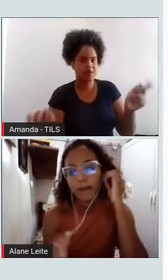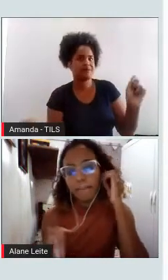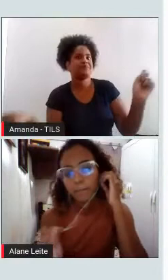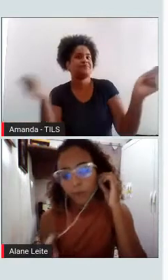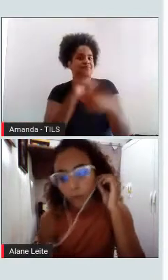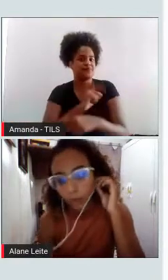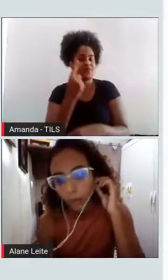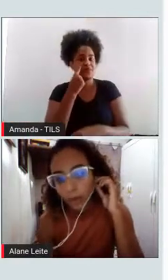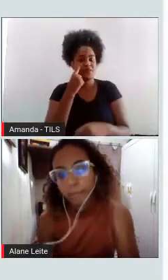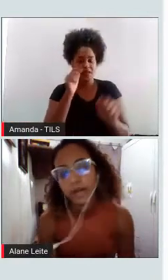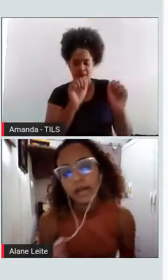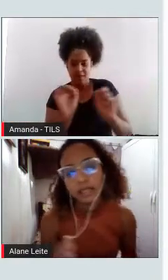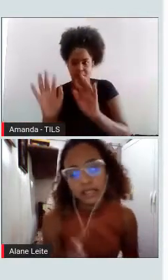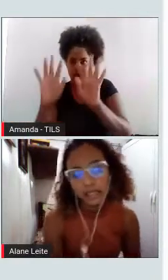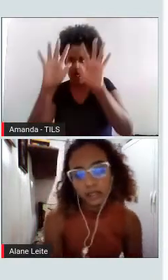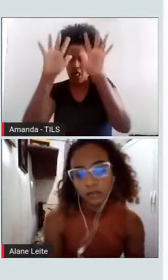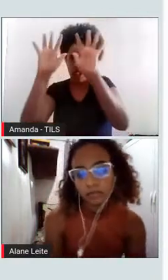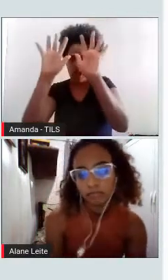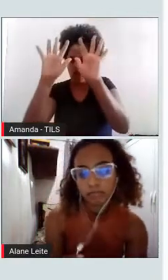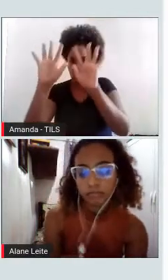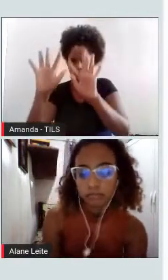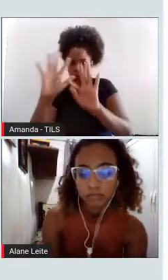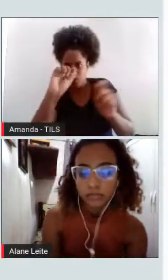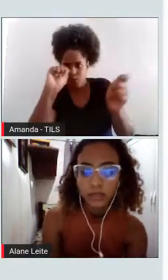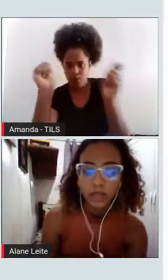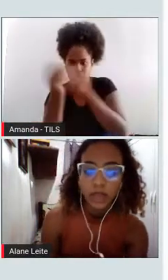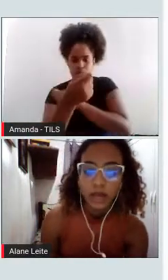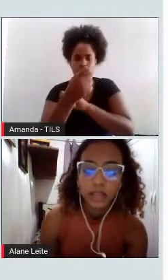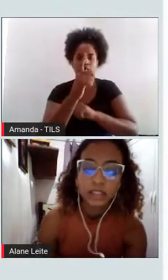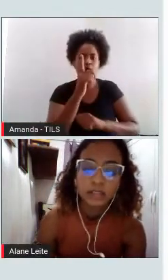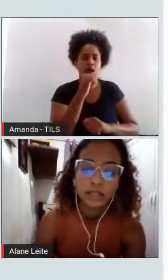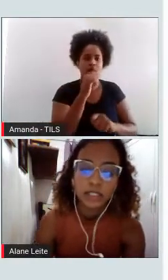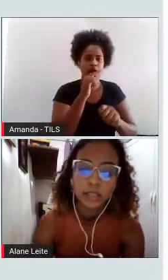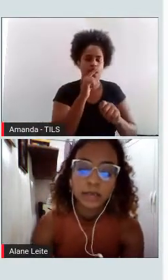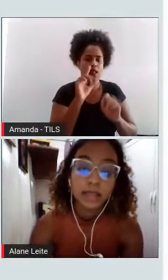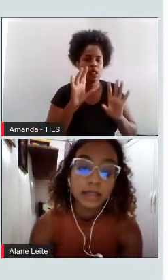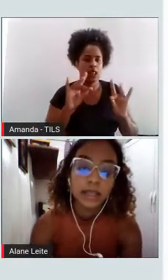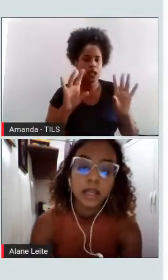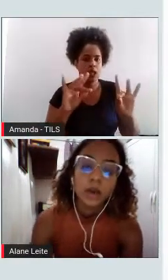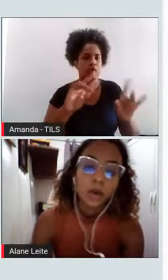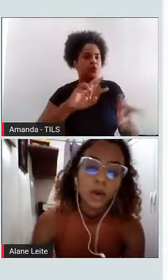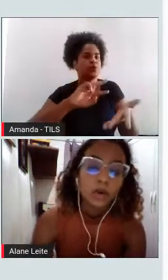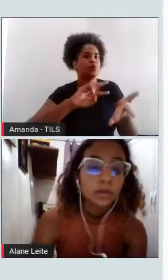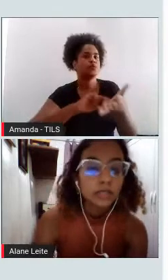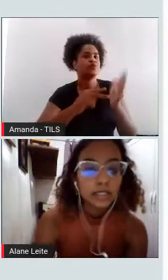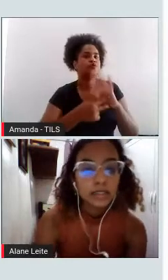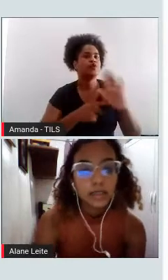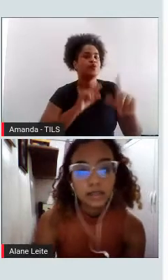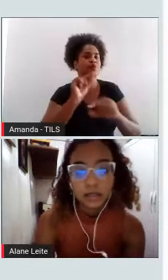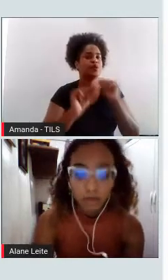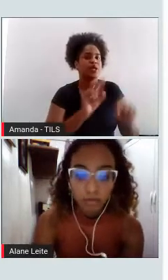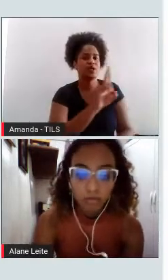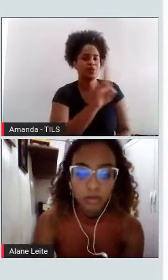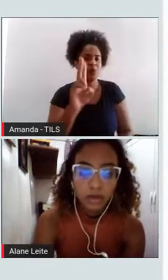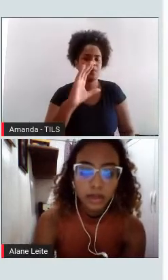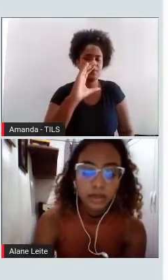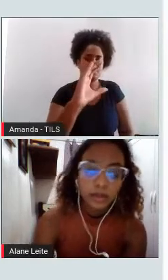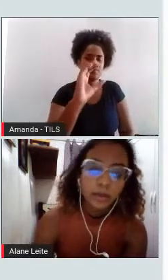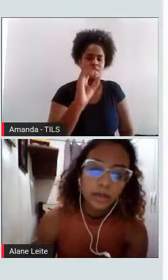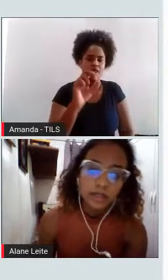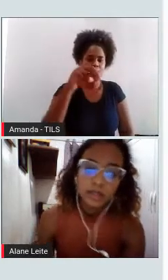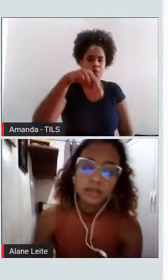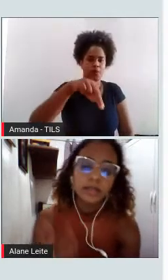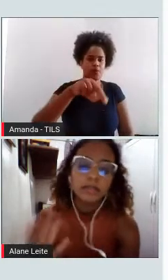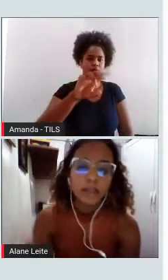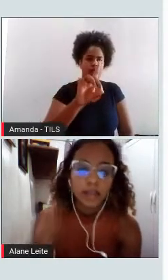de vapor para líquido, a gente vai chamar de condensação.